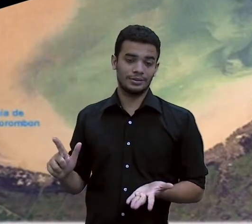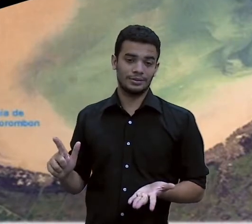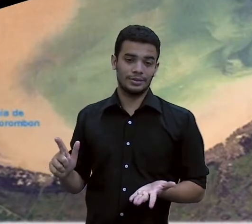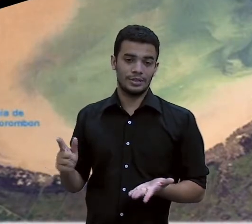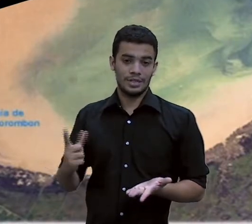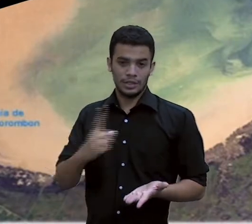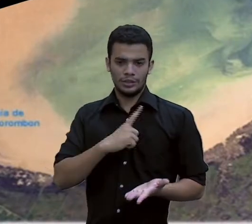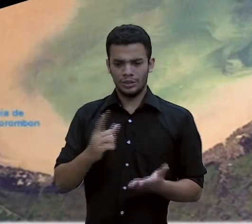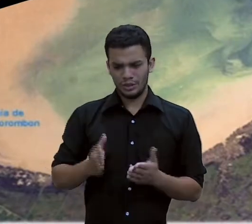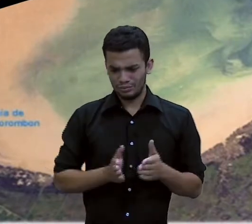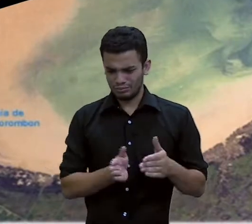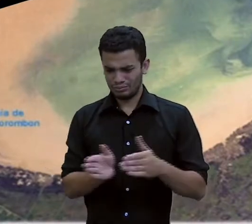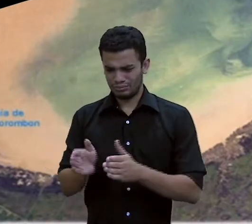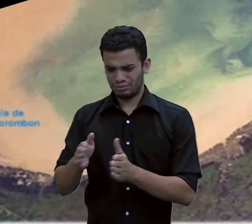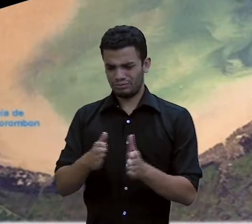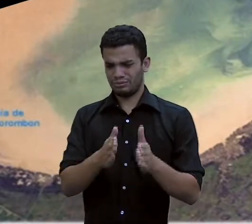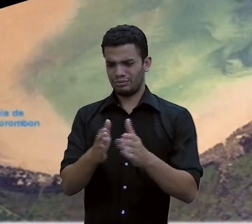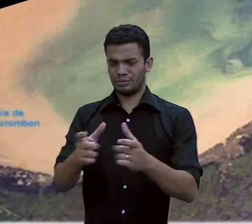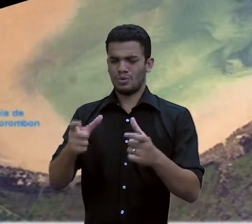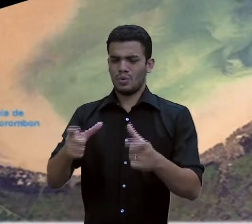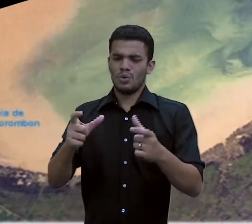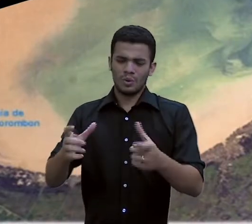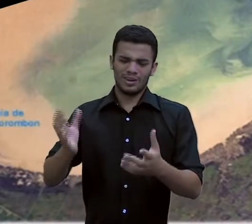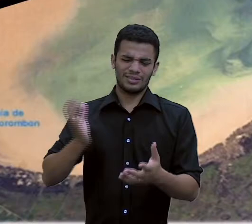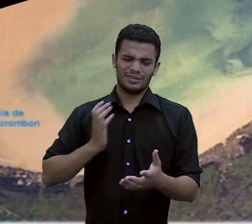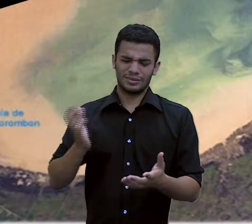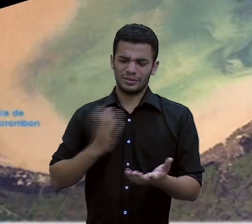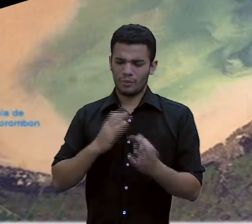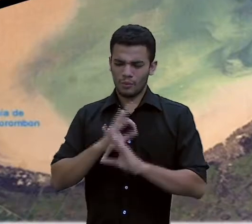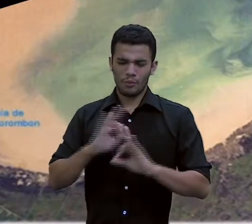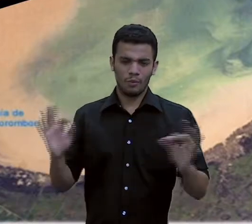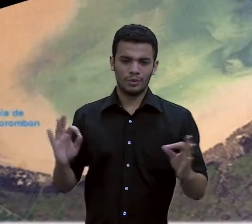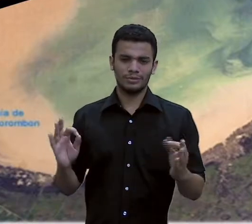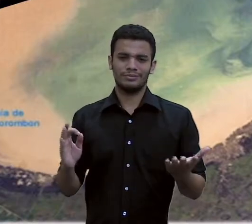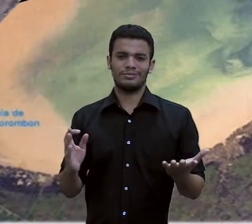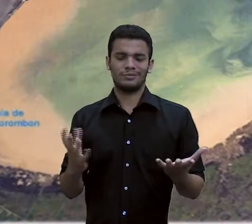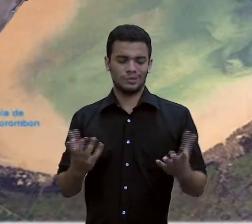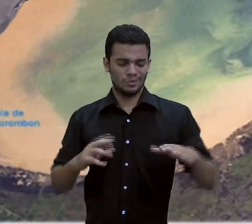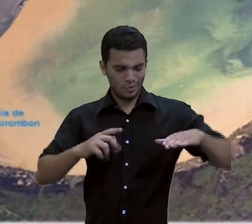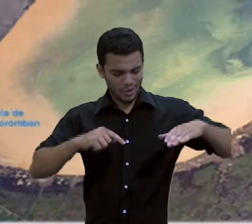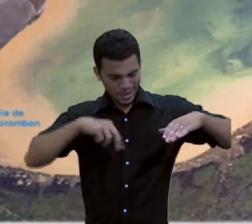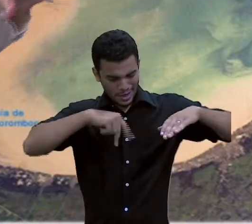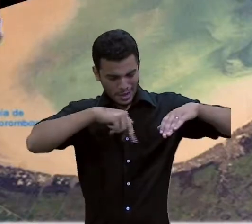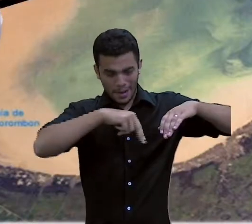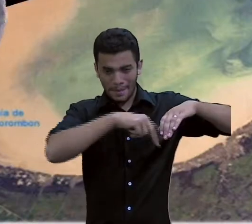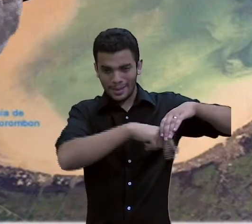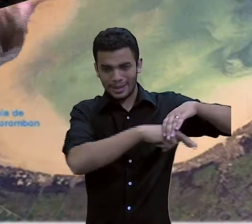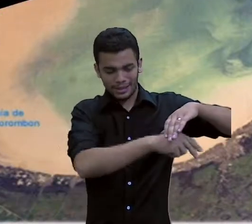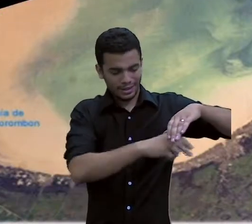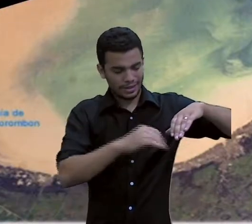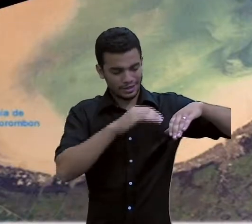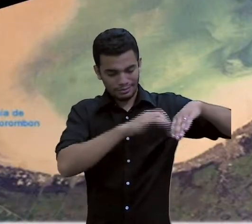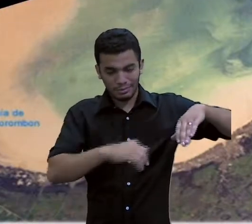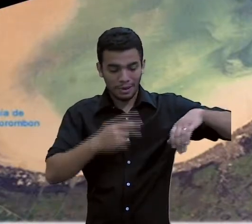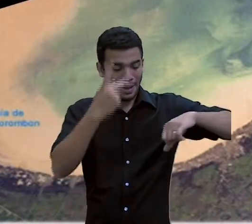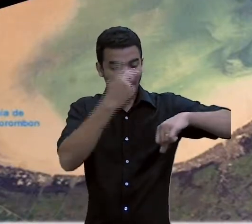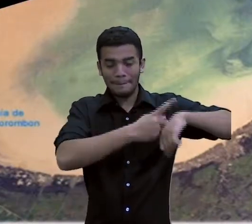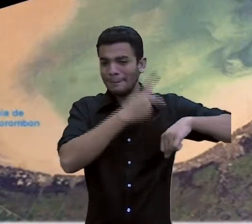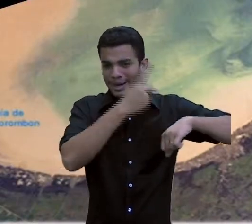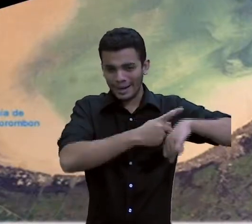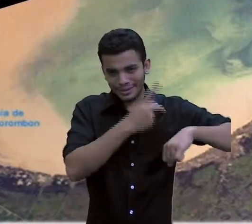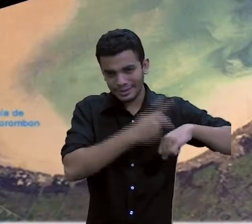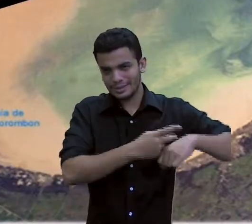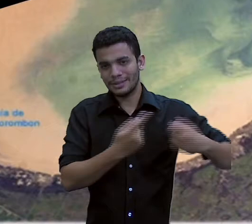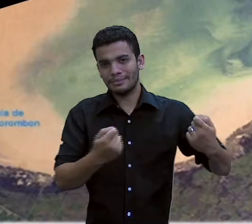que chegava até as minas, né? Até esse material nobre na época,